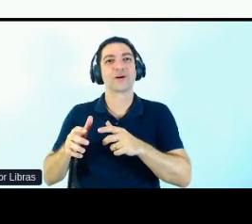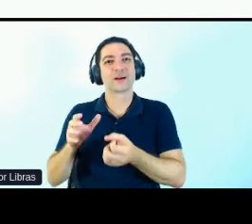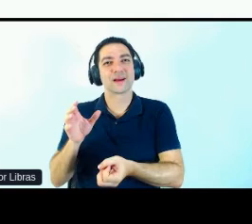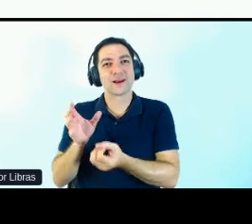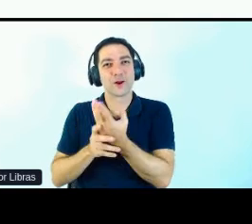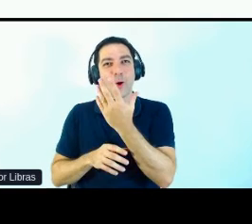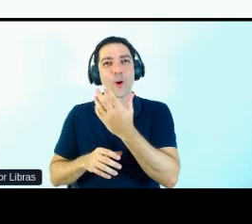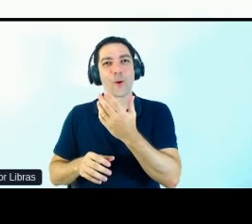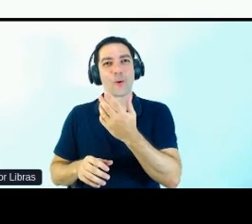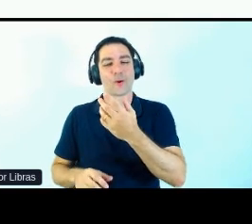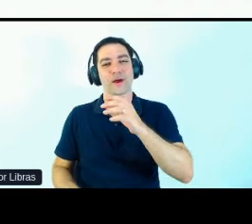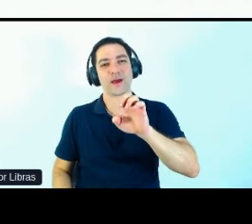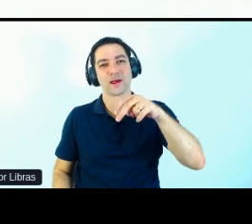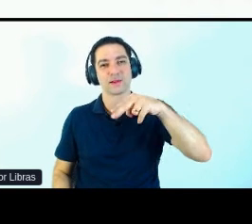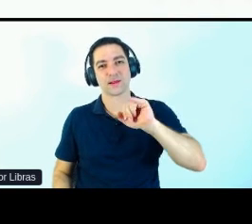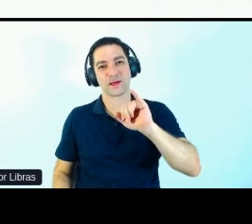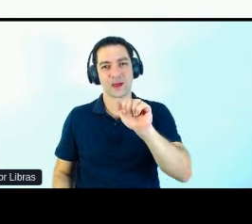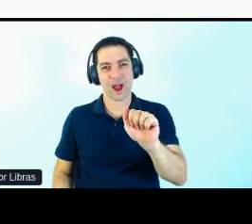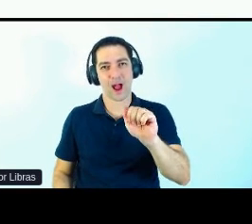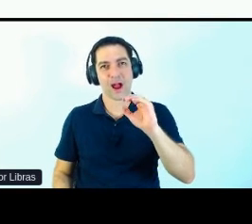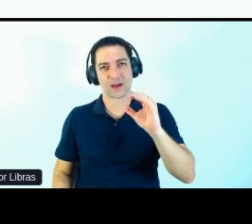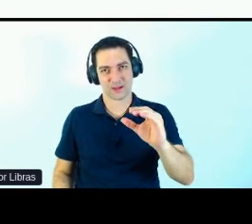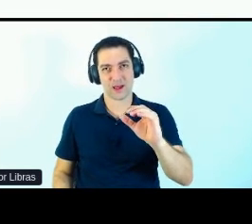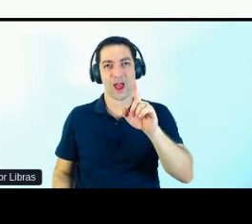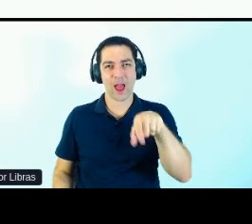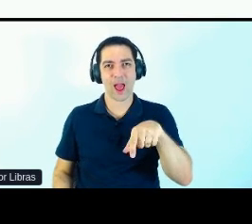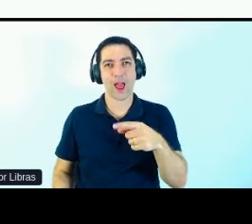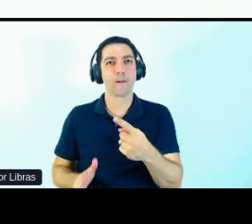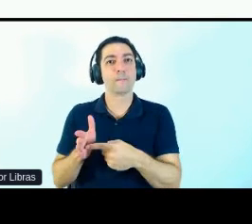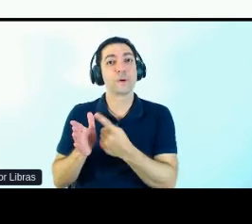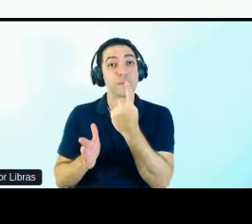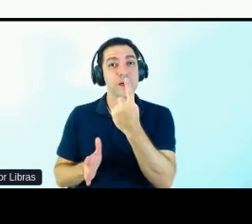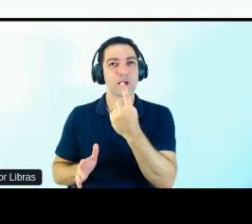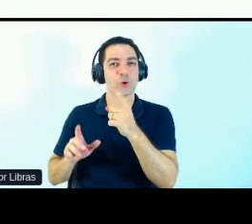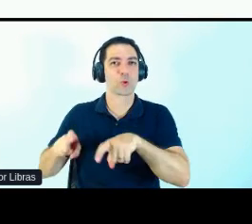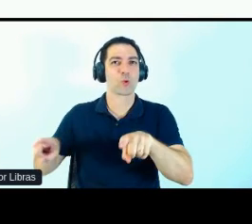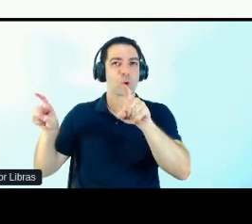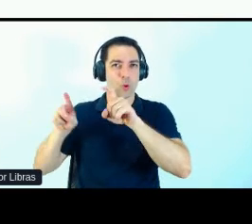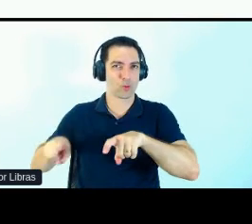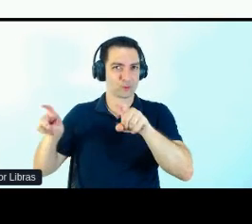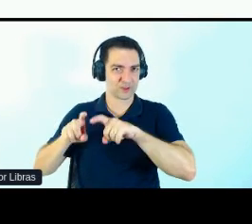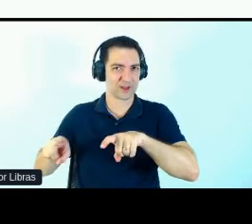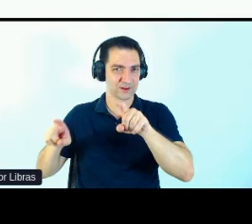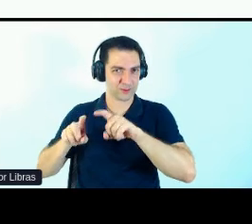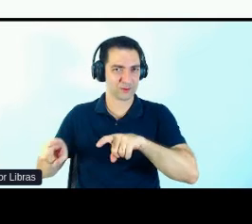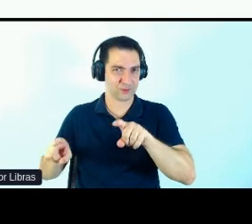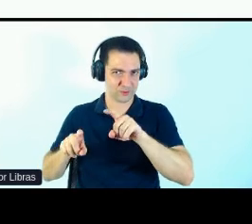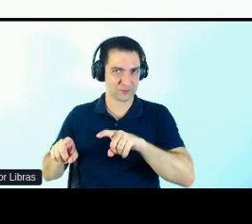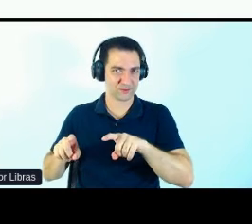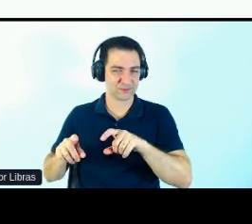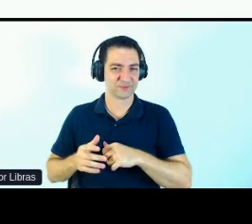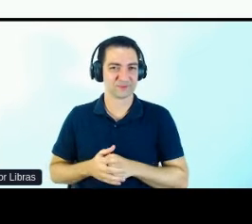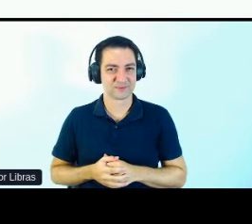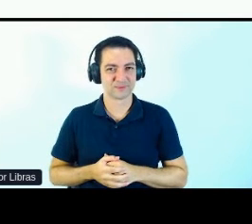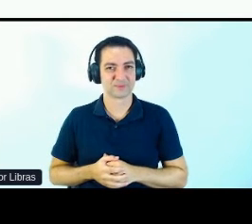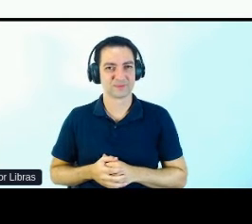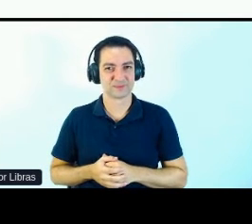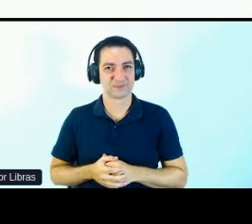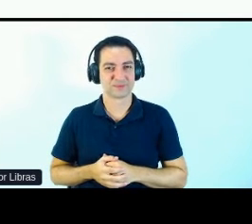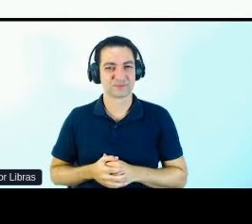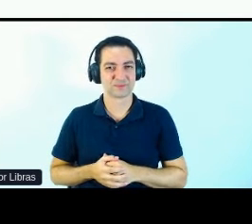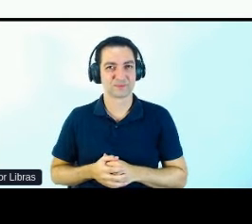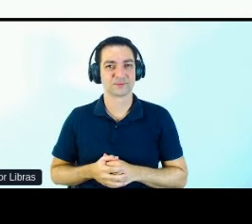eletrônico. Seis mulheres matemáticas elas foram selecionadas e o trabalho delas permitiu com que os